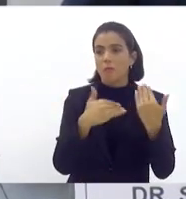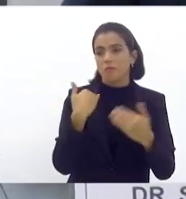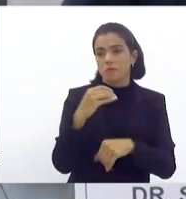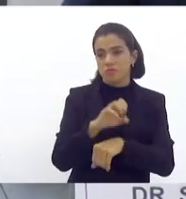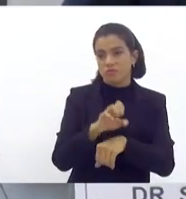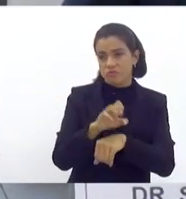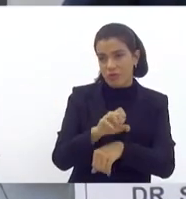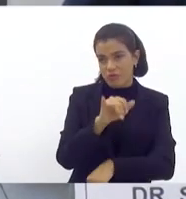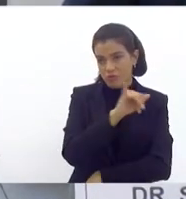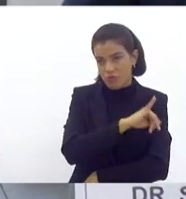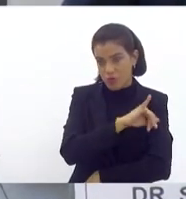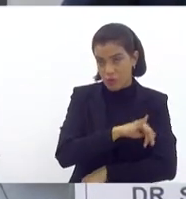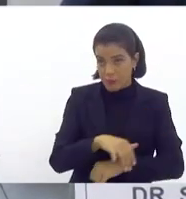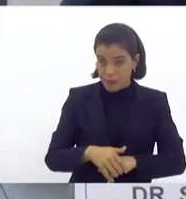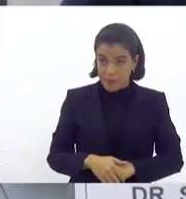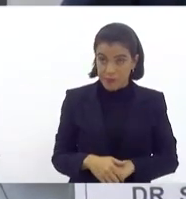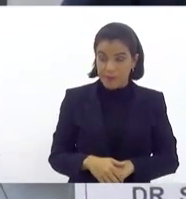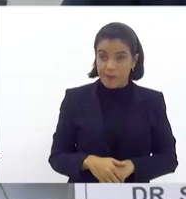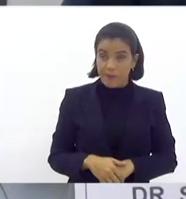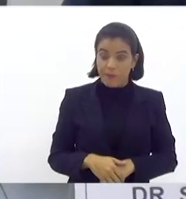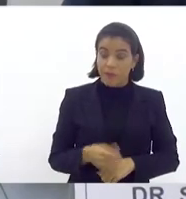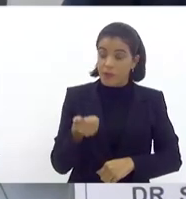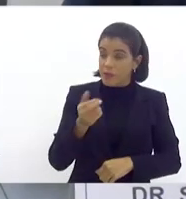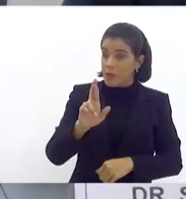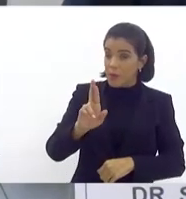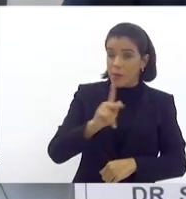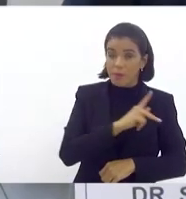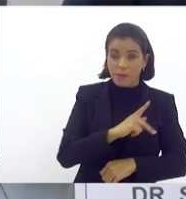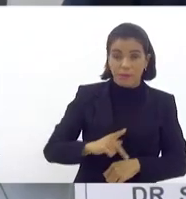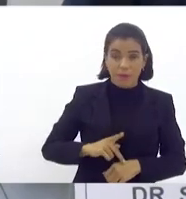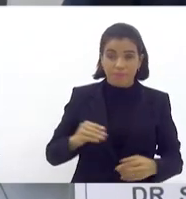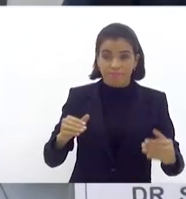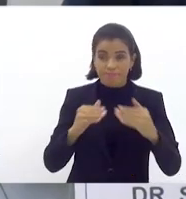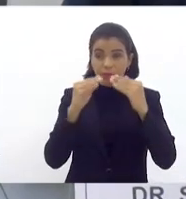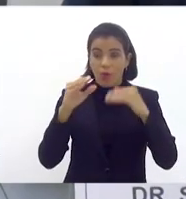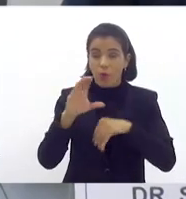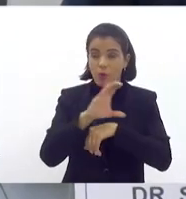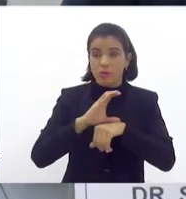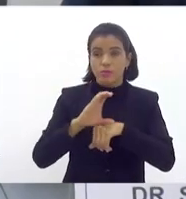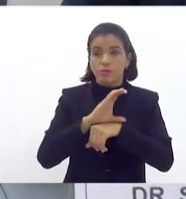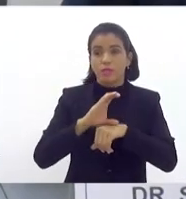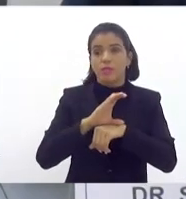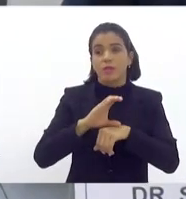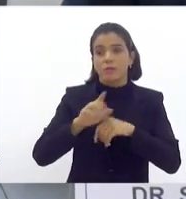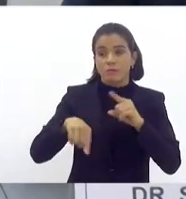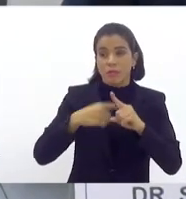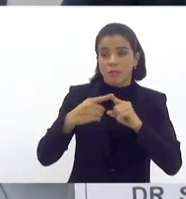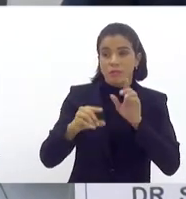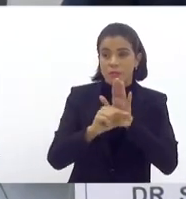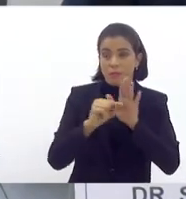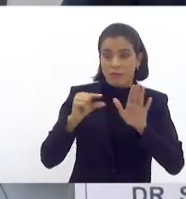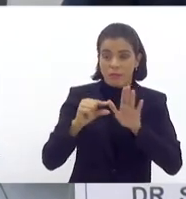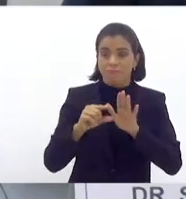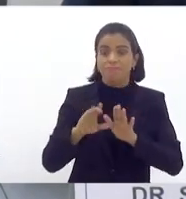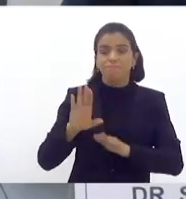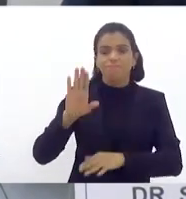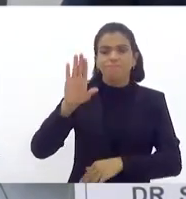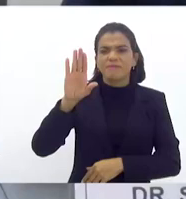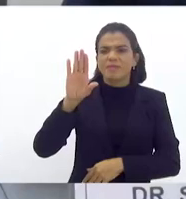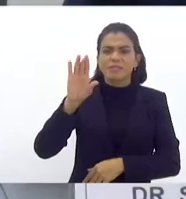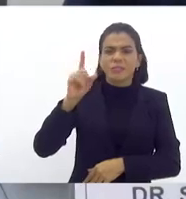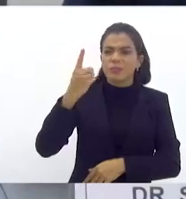aparecer, deputado Guilherme Delaroli. Senhor presidente, pela constitucionalidade com emendas. É, em discussão. Eu queria fazer